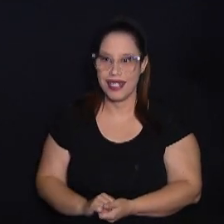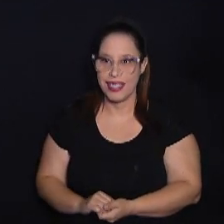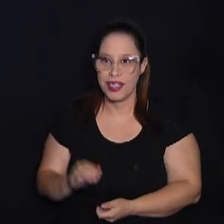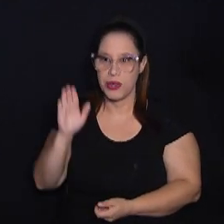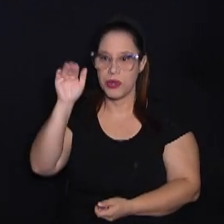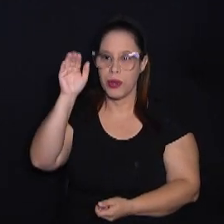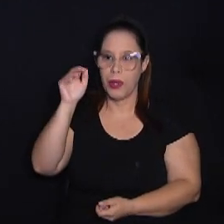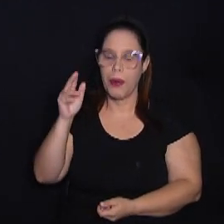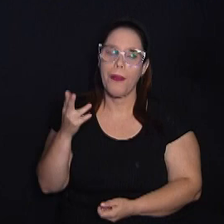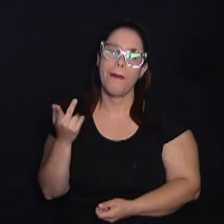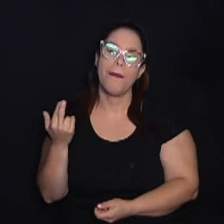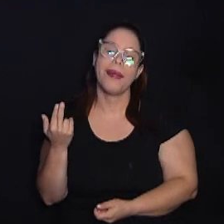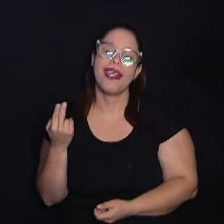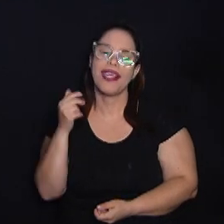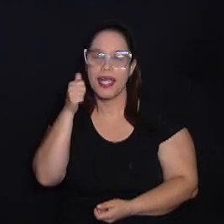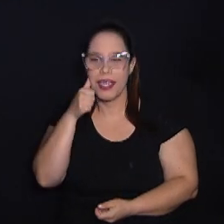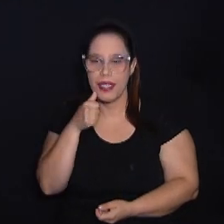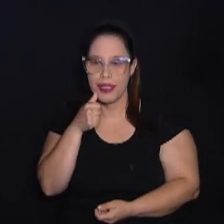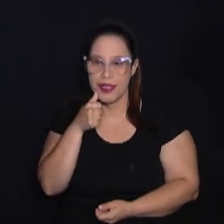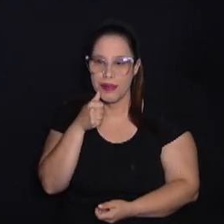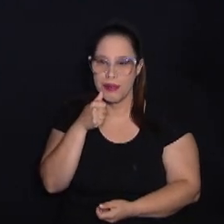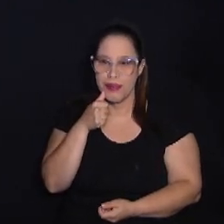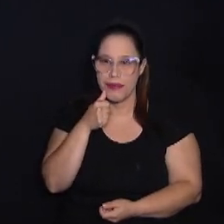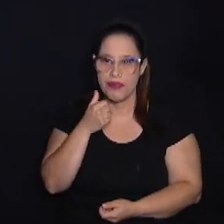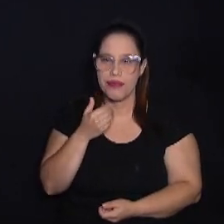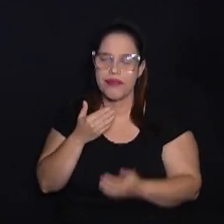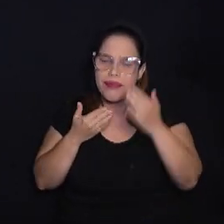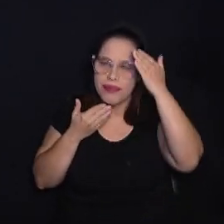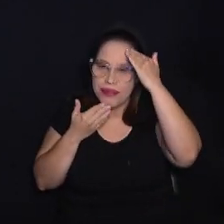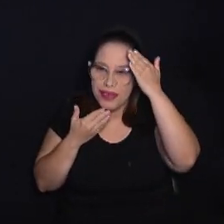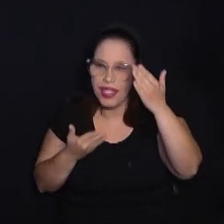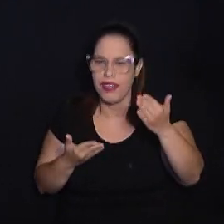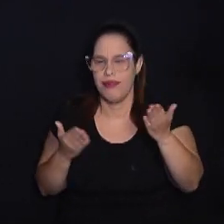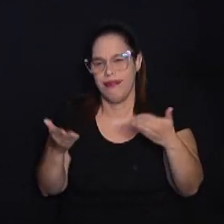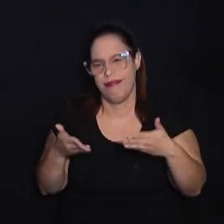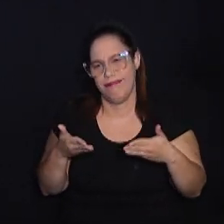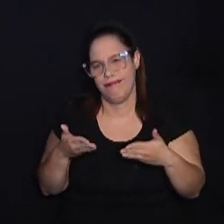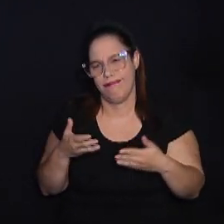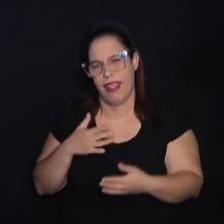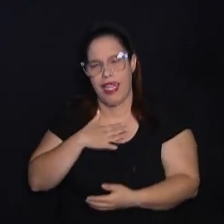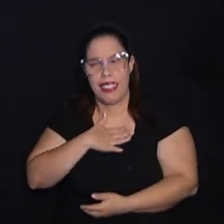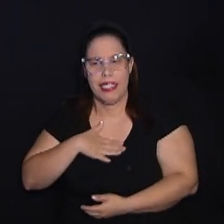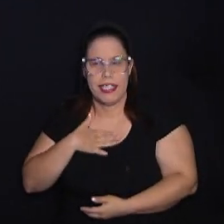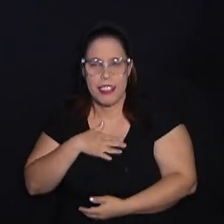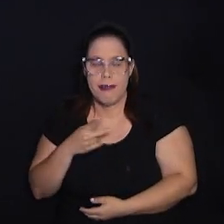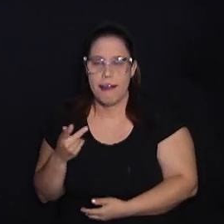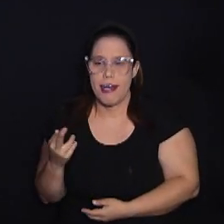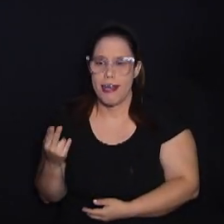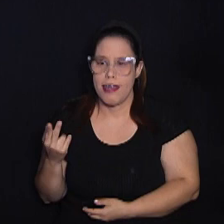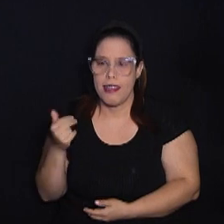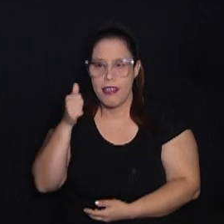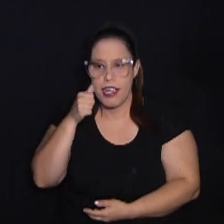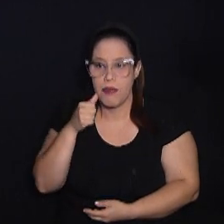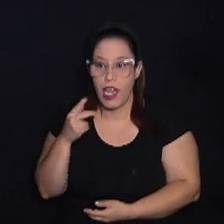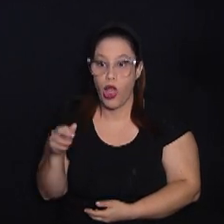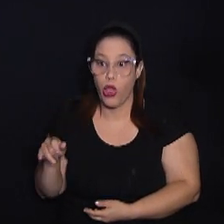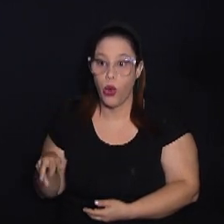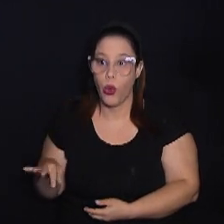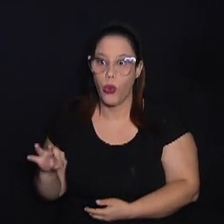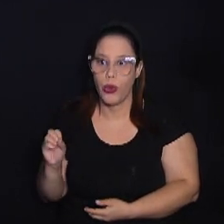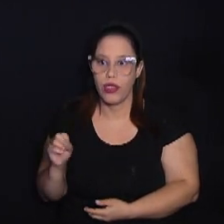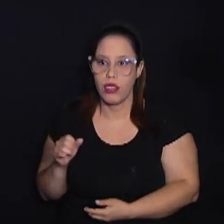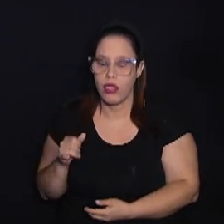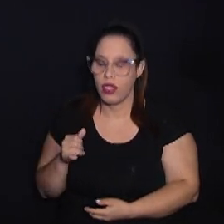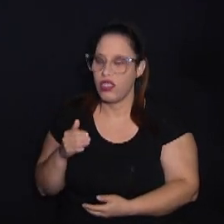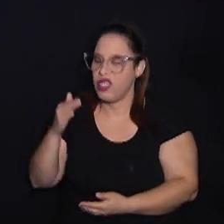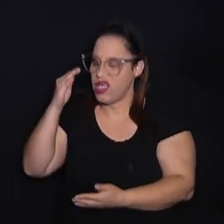Achei. Minhas irmãzinhas. Agradeço hoje a minha querida irmã Antônia, que convenceu minha mãe